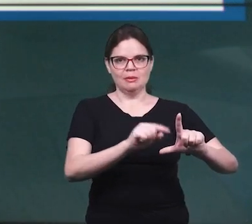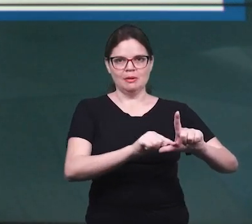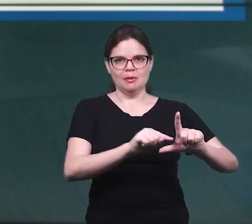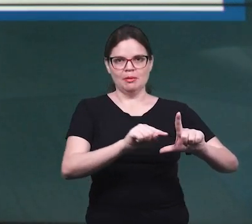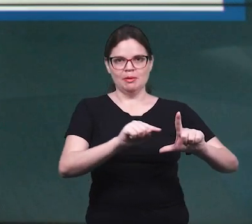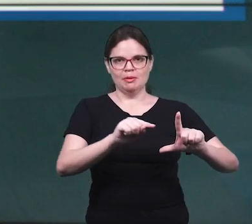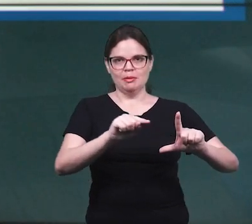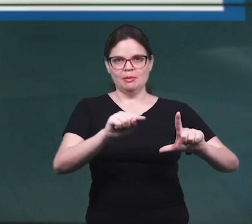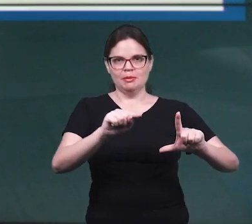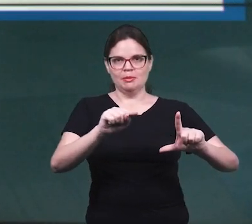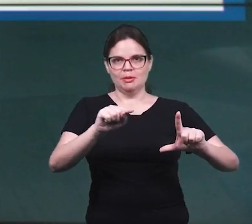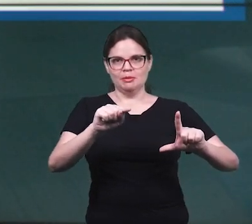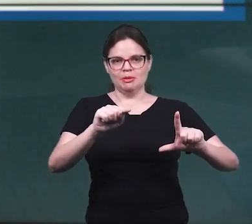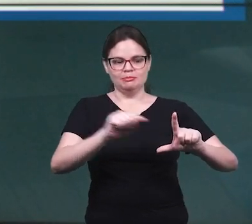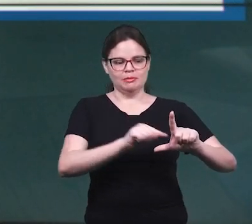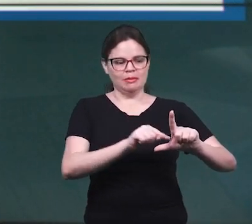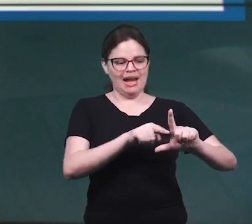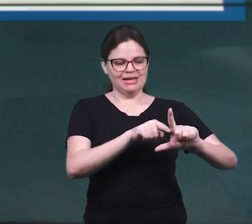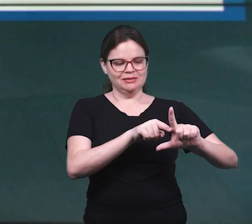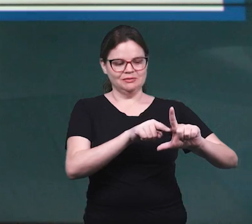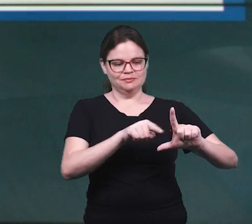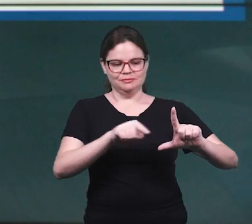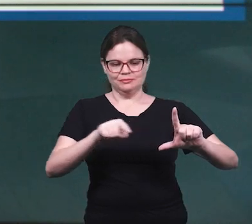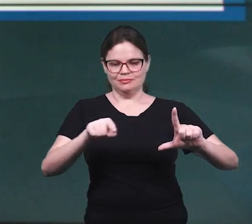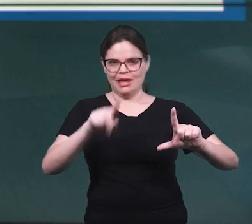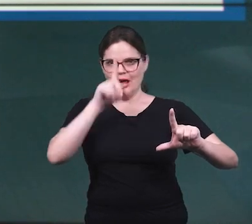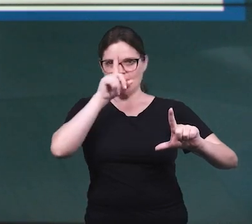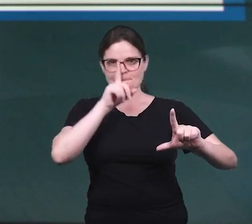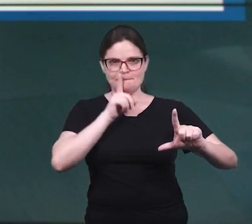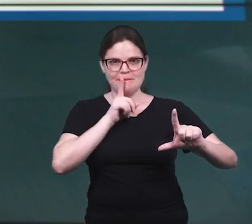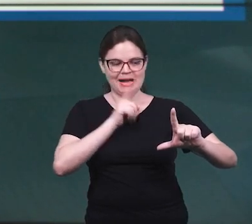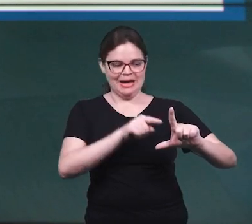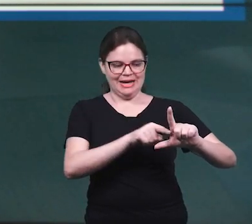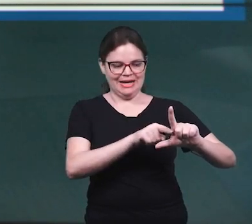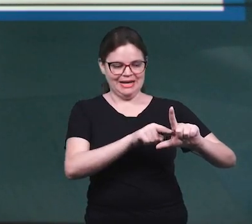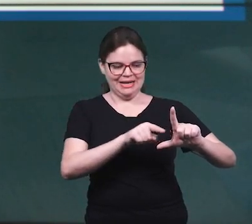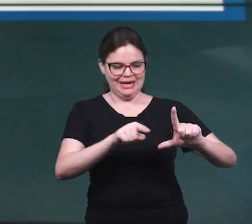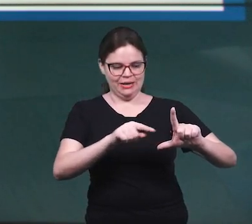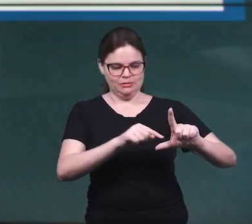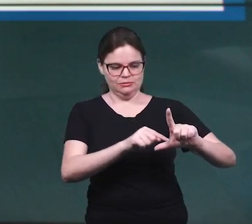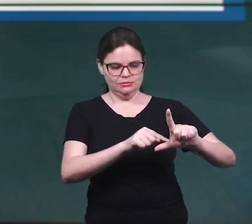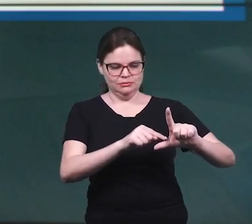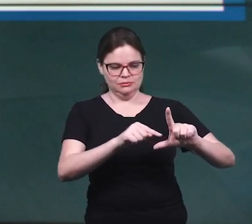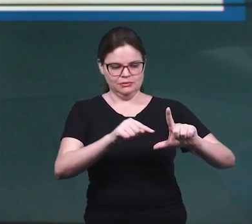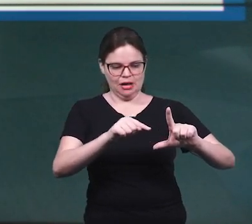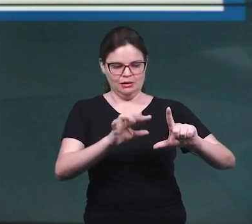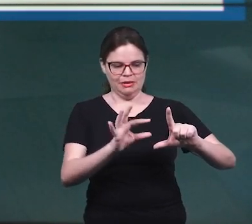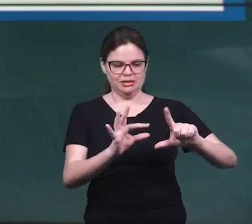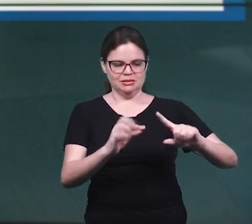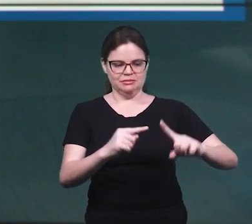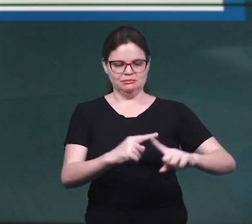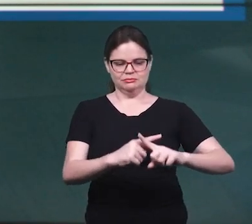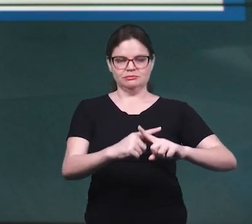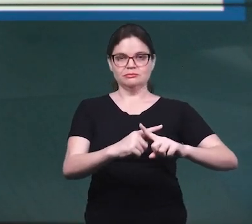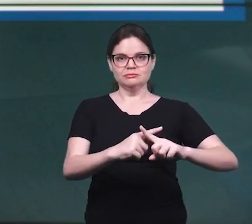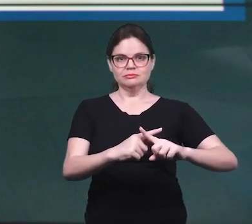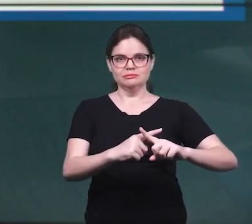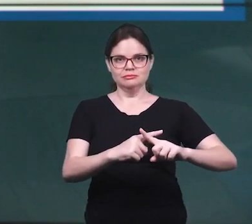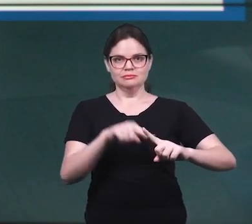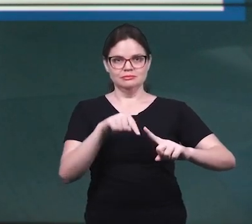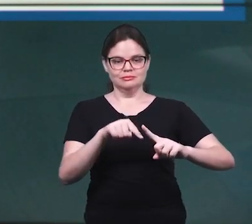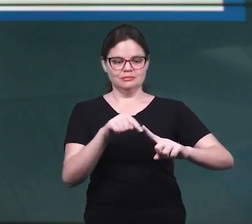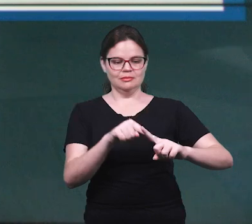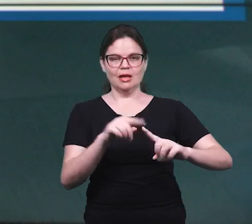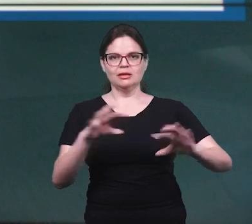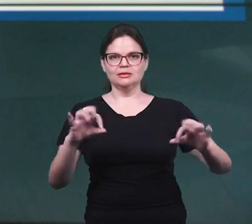chegar num ponto que o que você gerou de receita pagou o seu